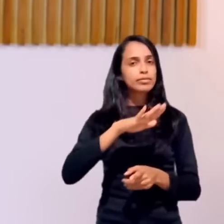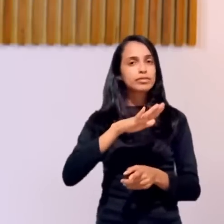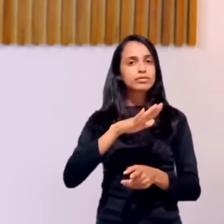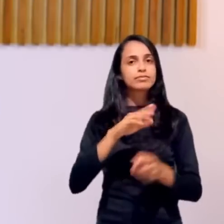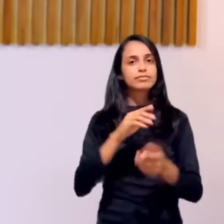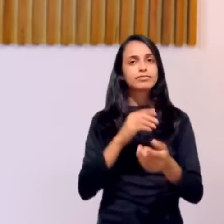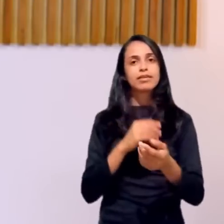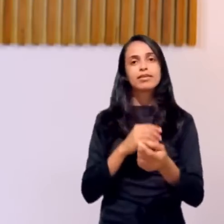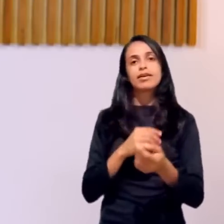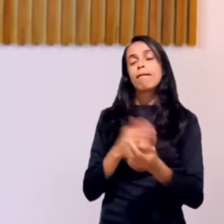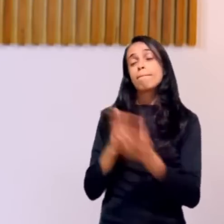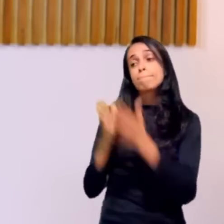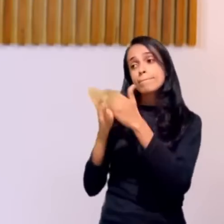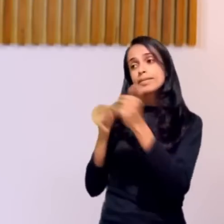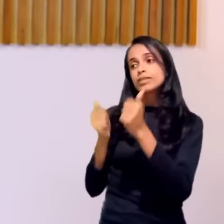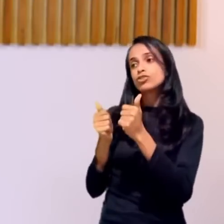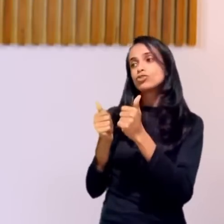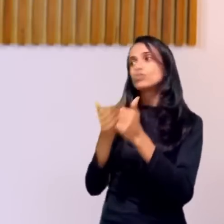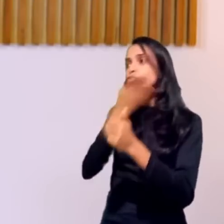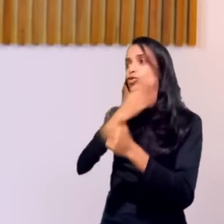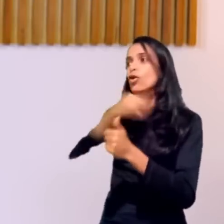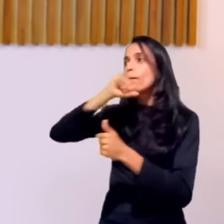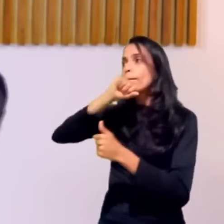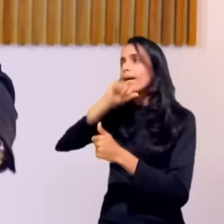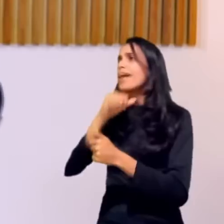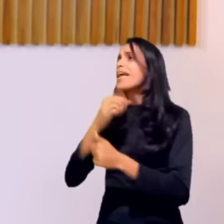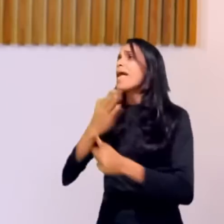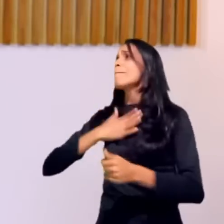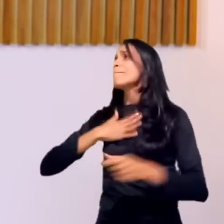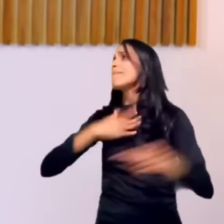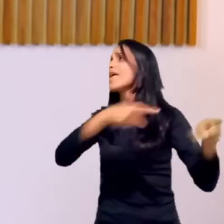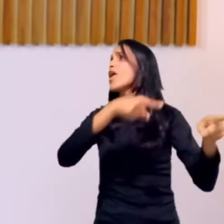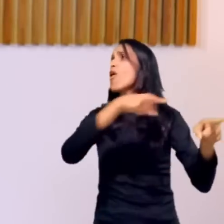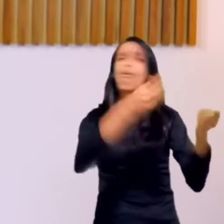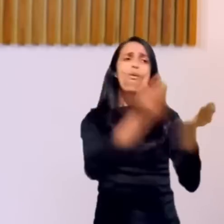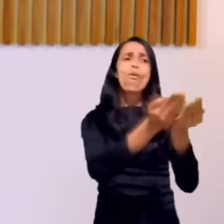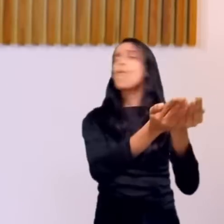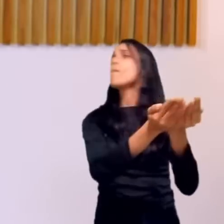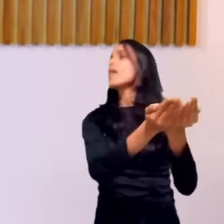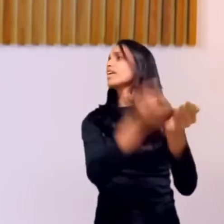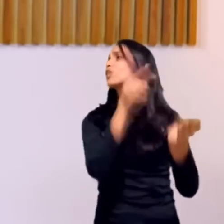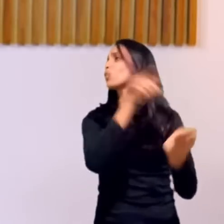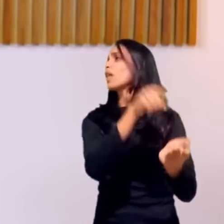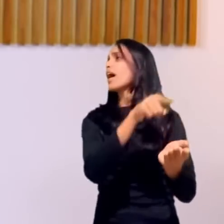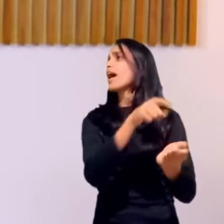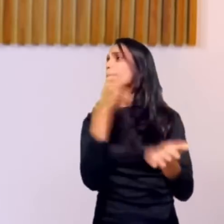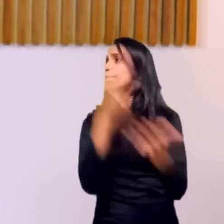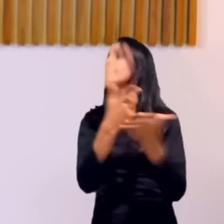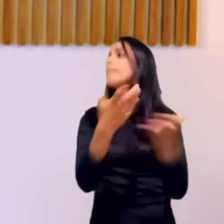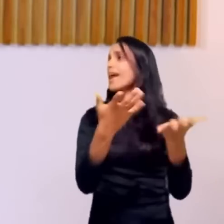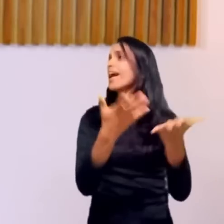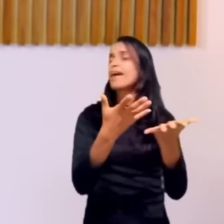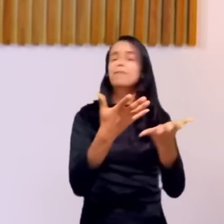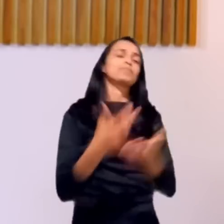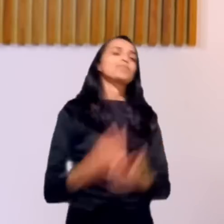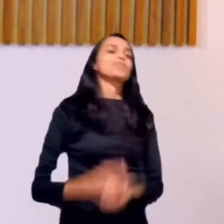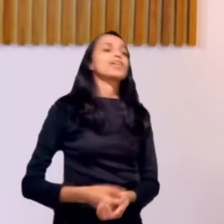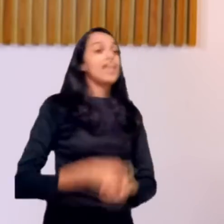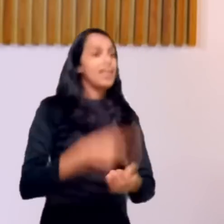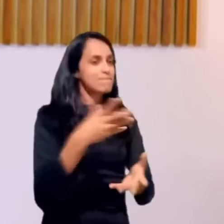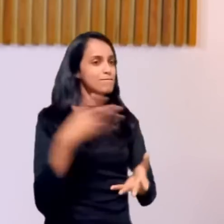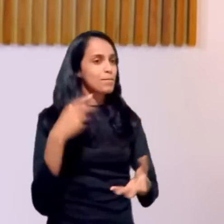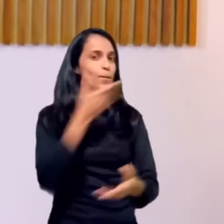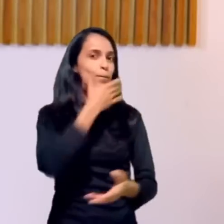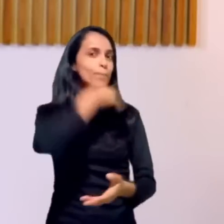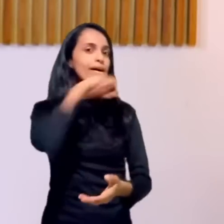dádiva. Ele pagou por aquele barquinho. Aquele menino abraçou o seu barquinho e foi para casa. E ele agora pensou,